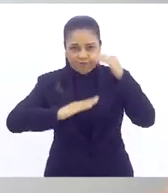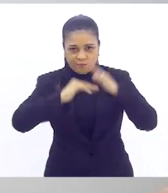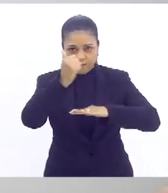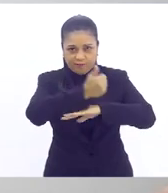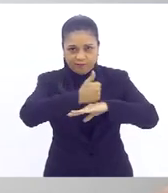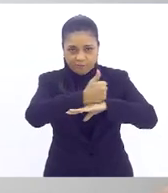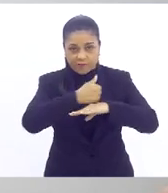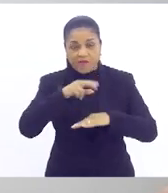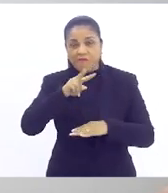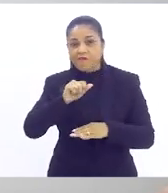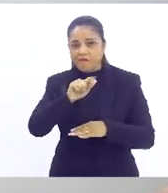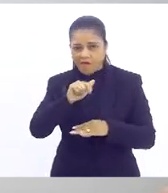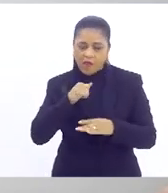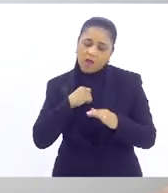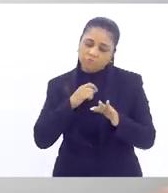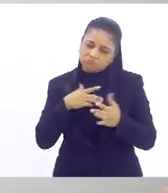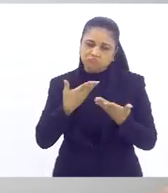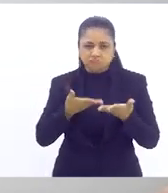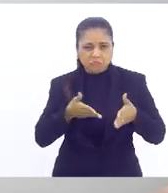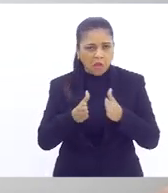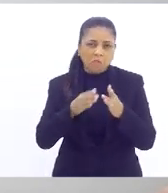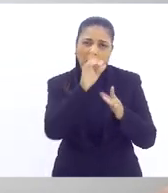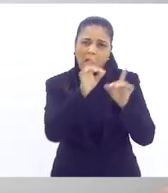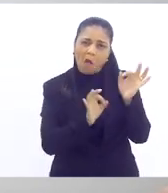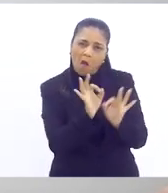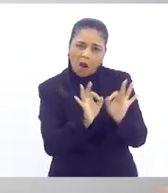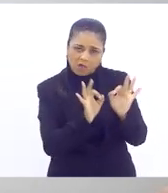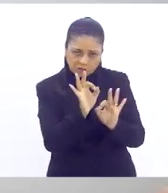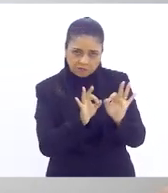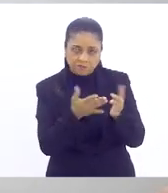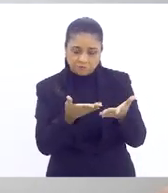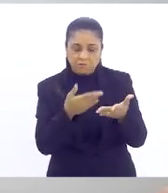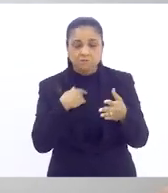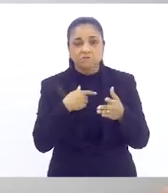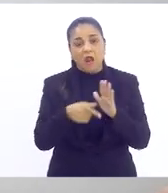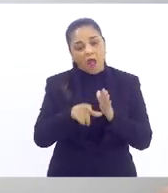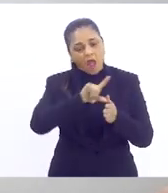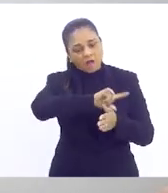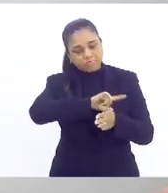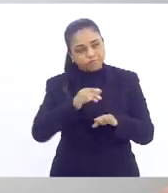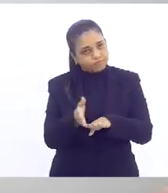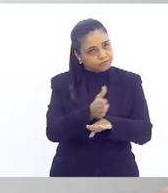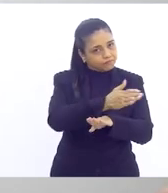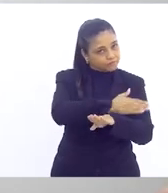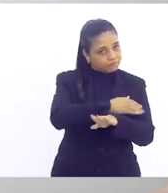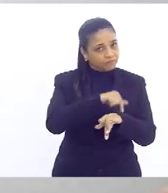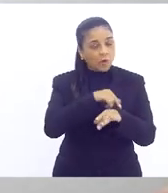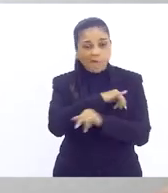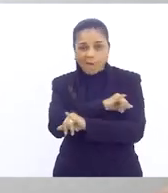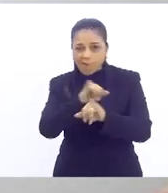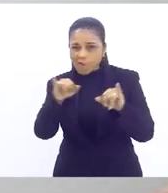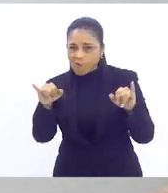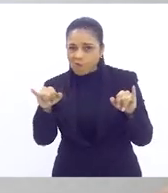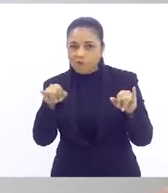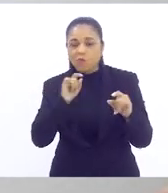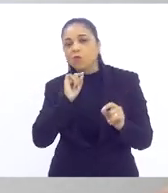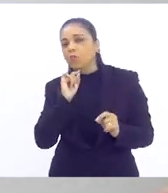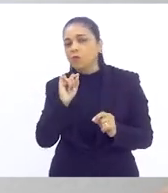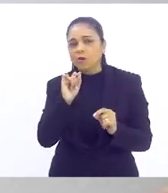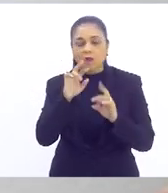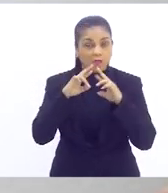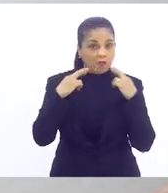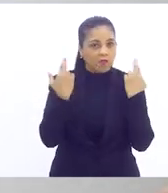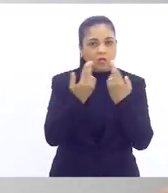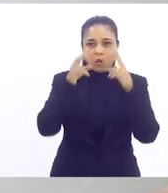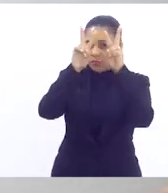de de organização Claro previamente comunicando sobre o que que seria a